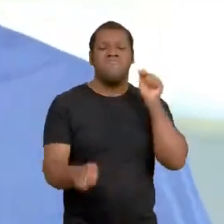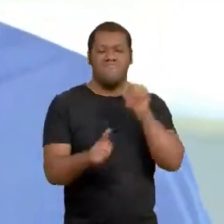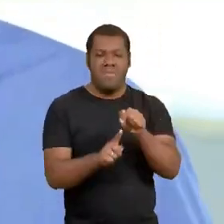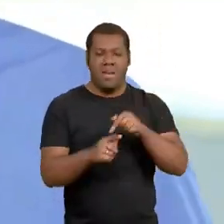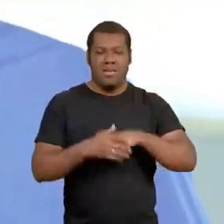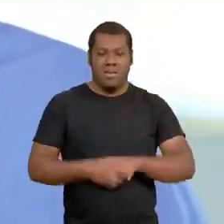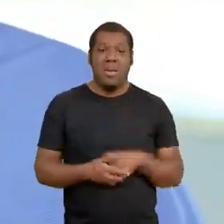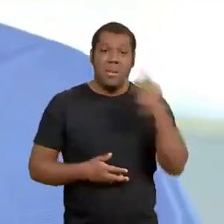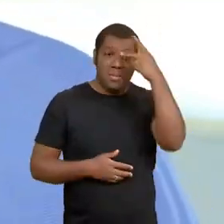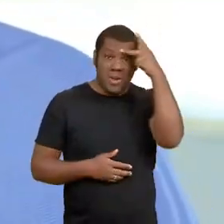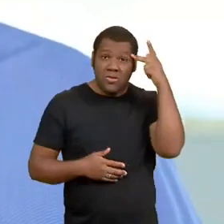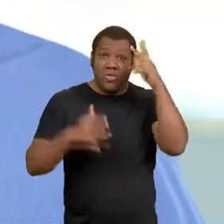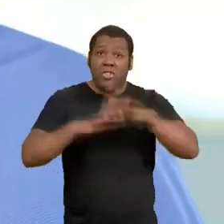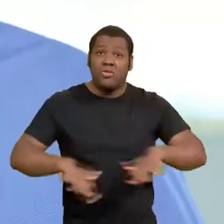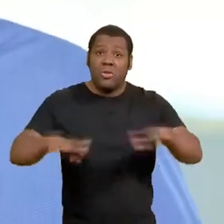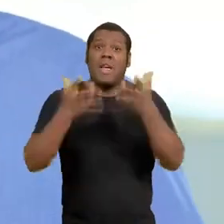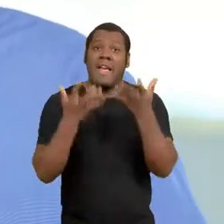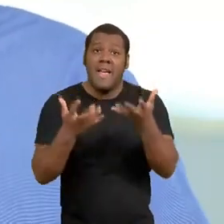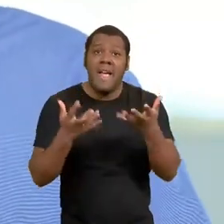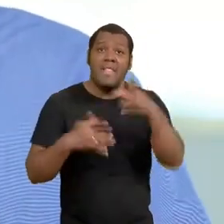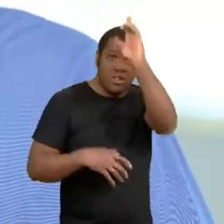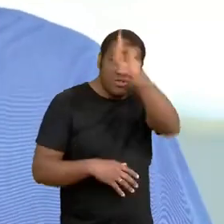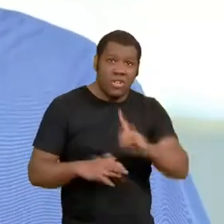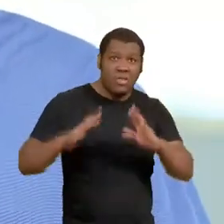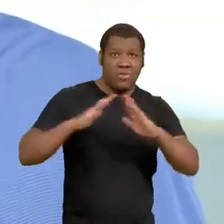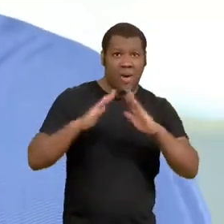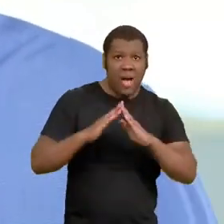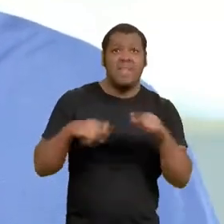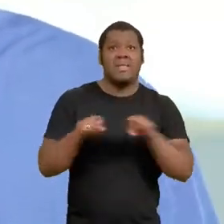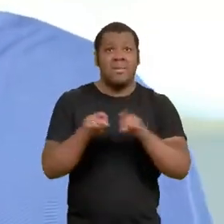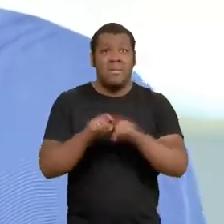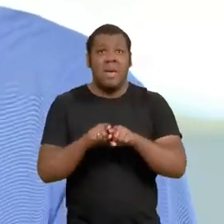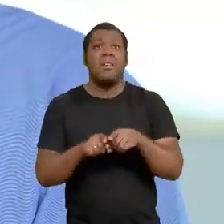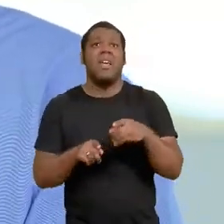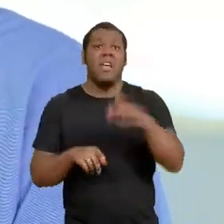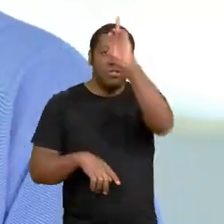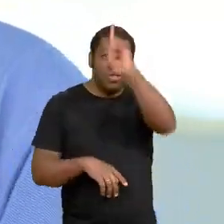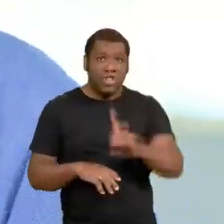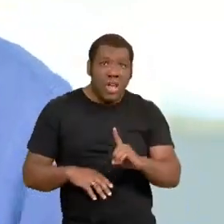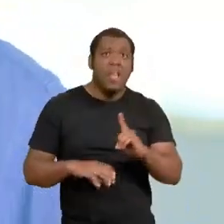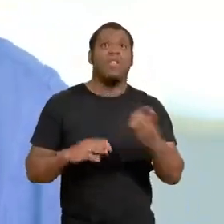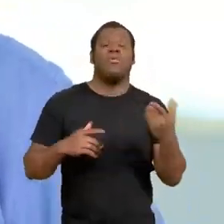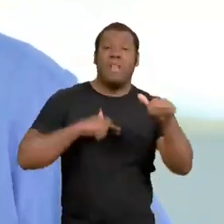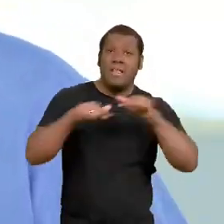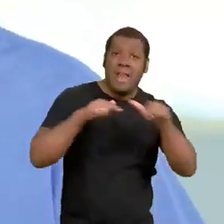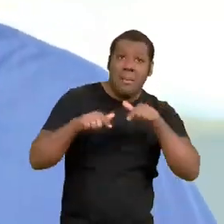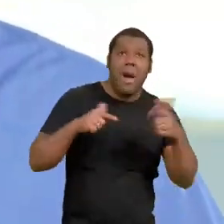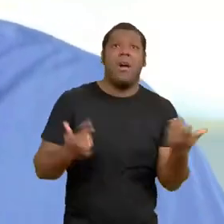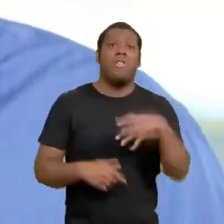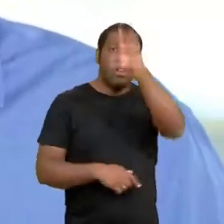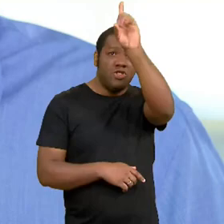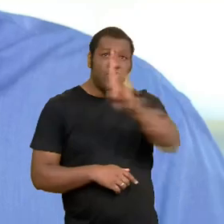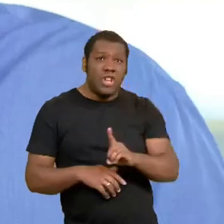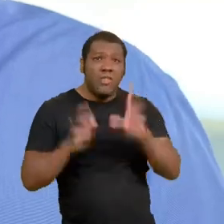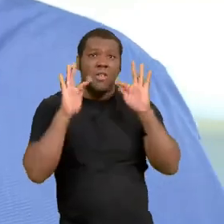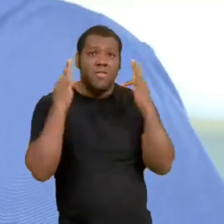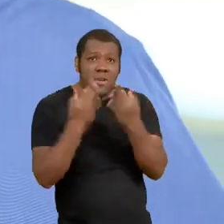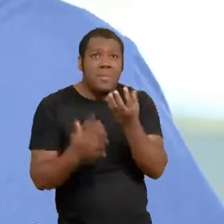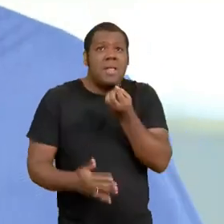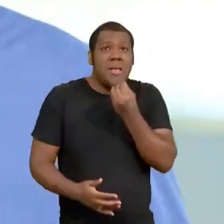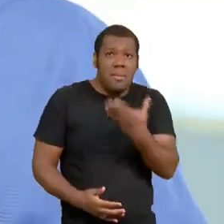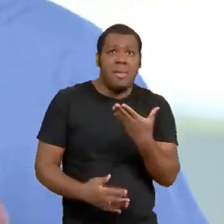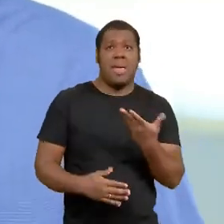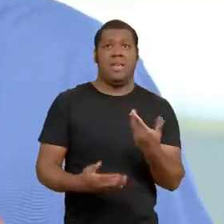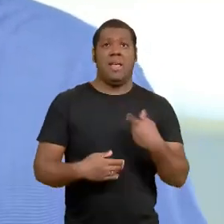casinha, todo mundo quer ter um emprego, todo mundo quer ter sua família vivendo bem, todo mundo quer poder ter acesso a um carrinho. Uhum. Todo mundo,